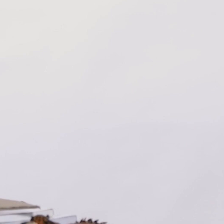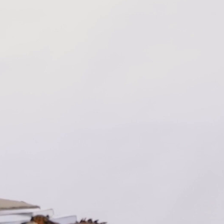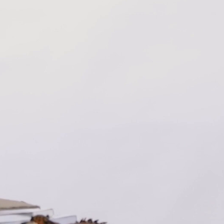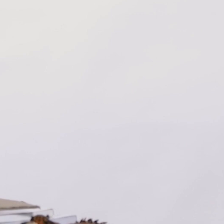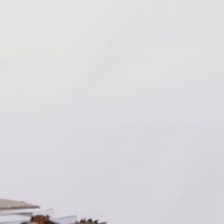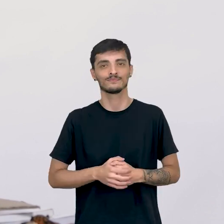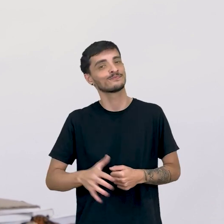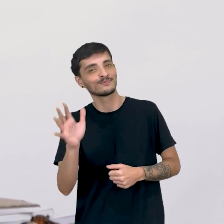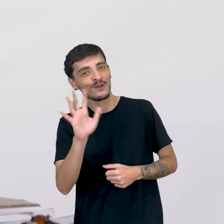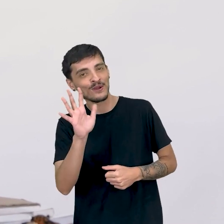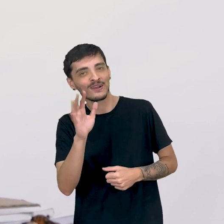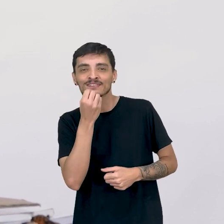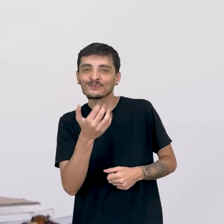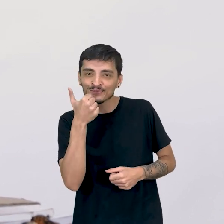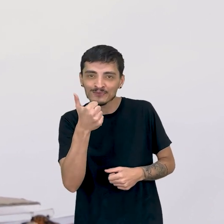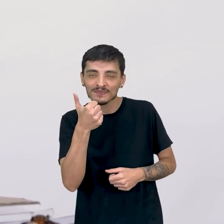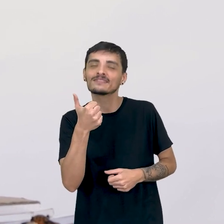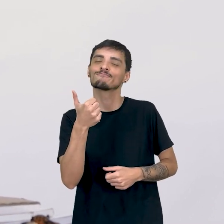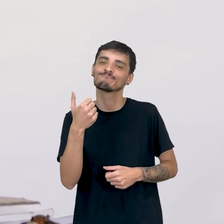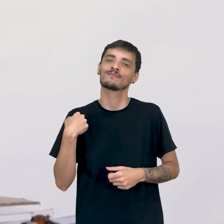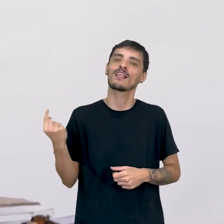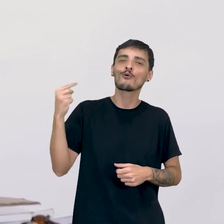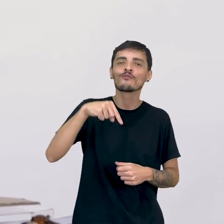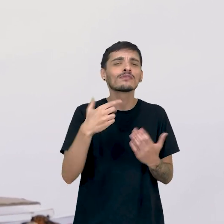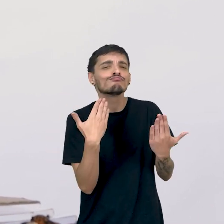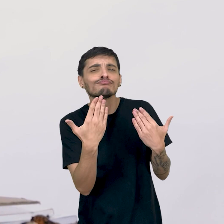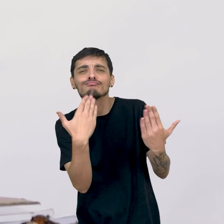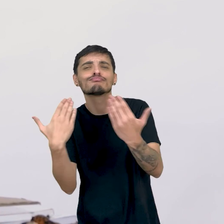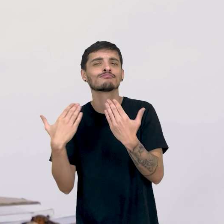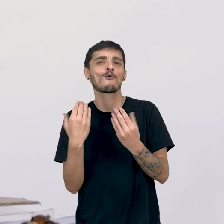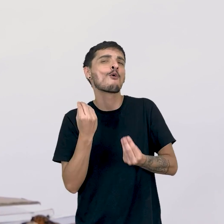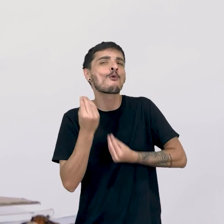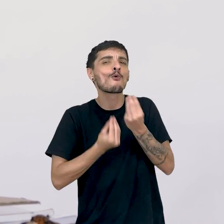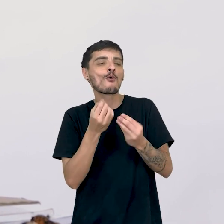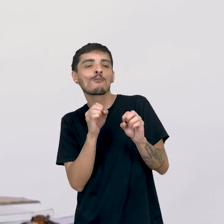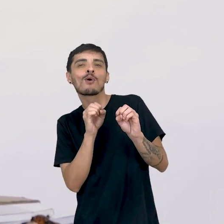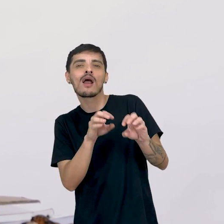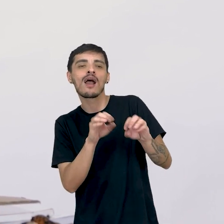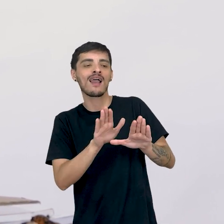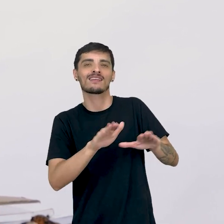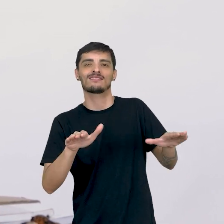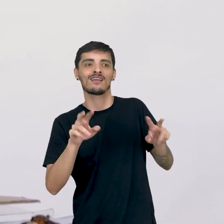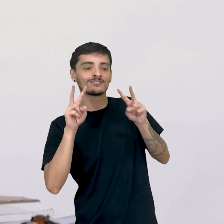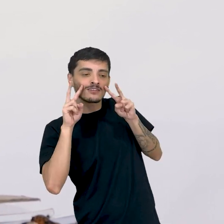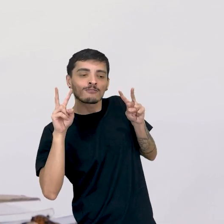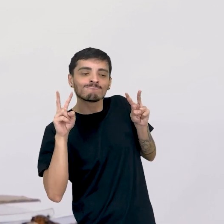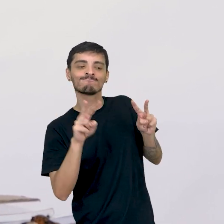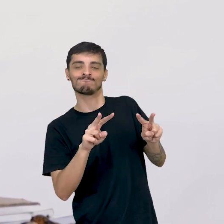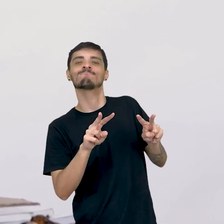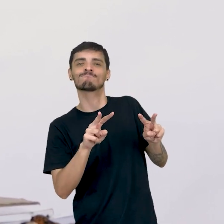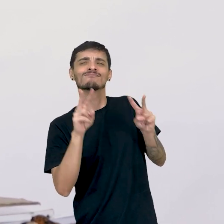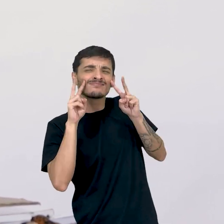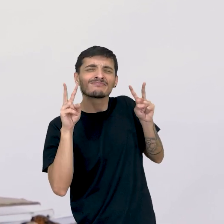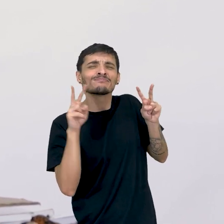quadrado e vazado no meio. Tudo bem, pessoal? Vim aqui conversar com vocês sobre como tornar visível as aprendizagens das